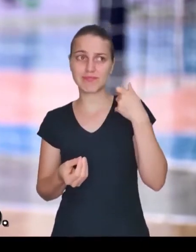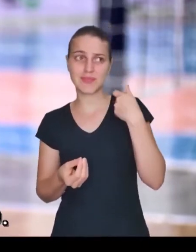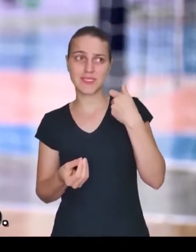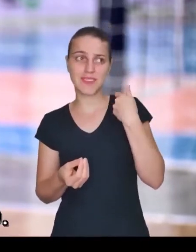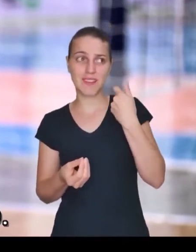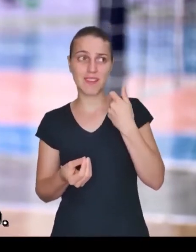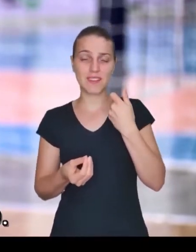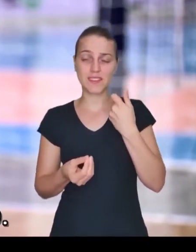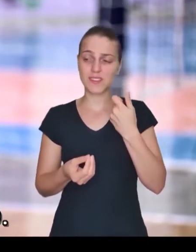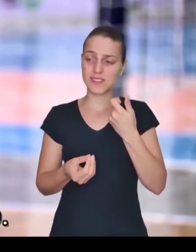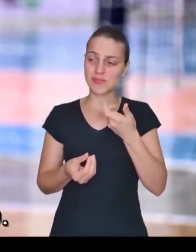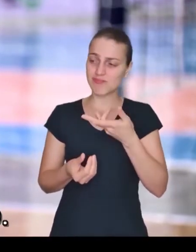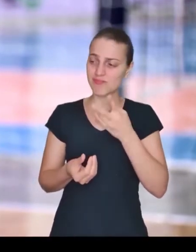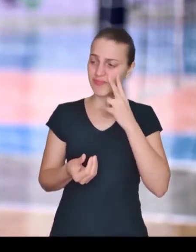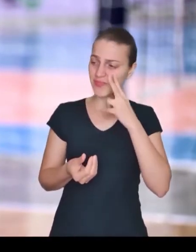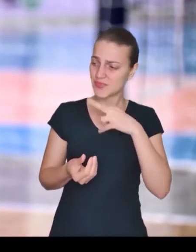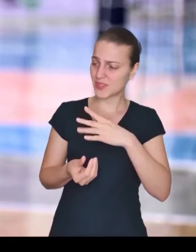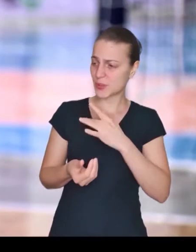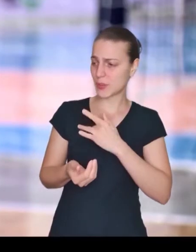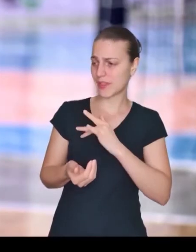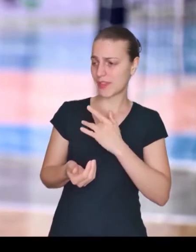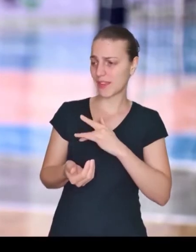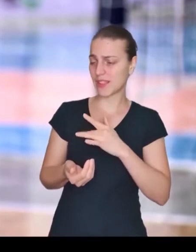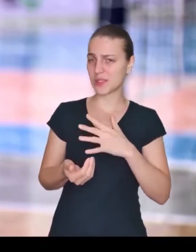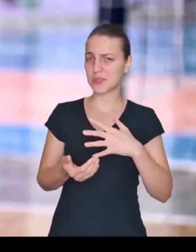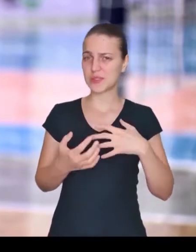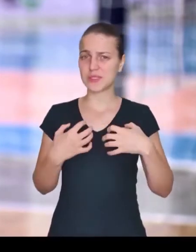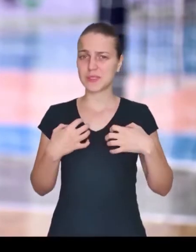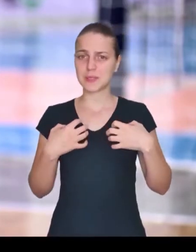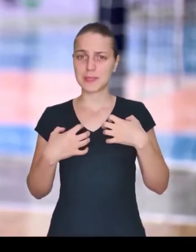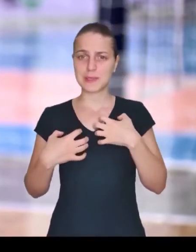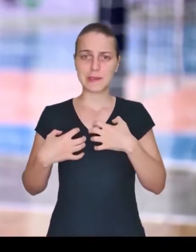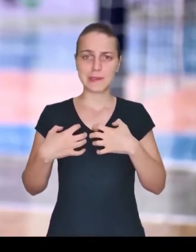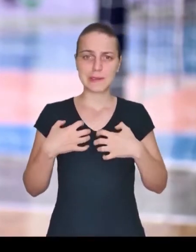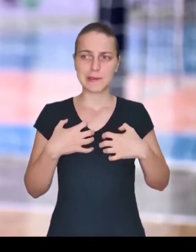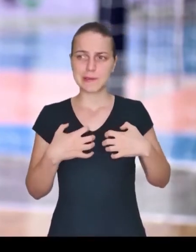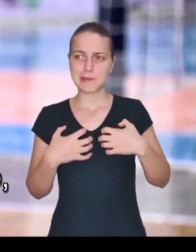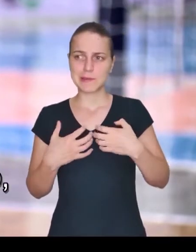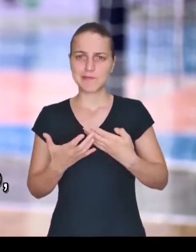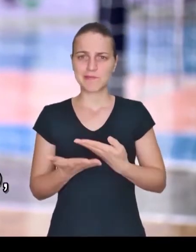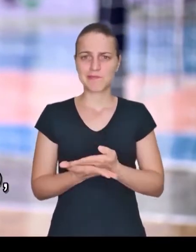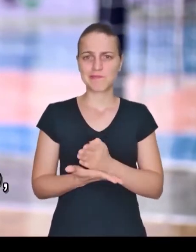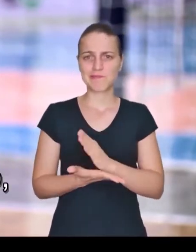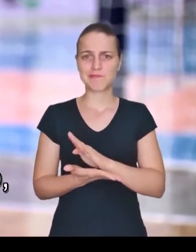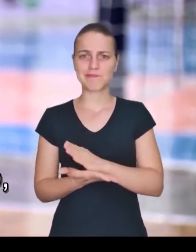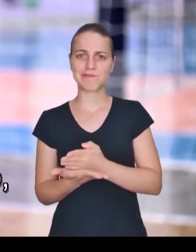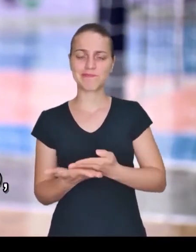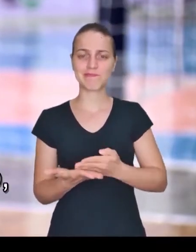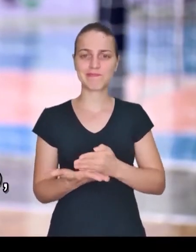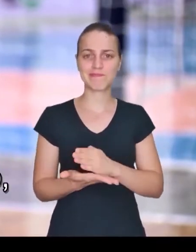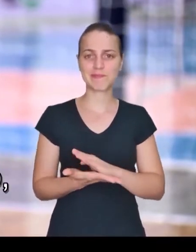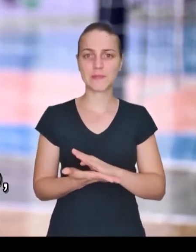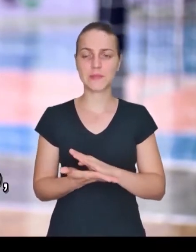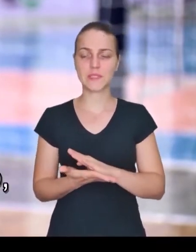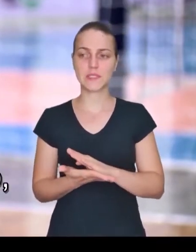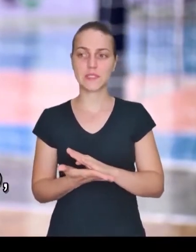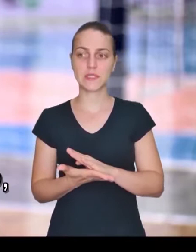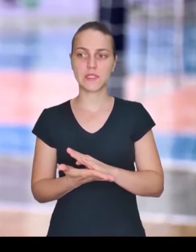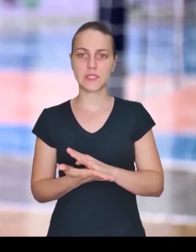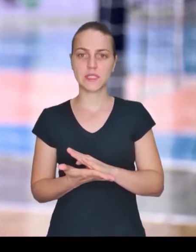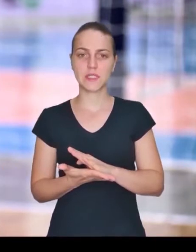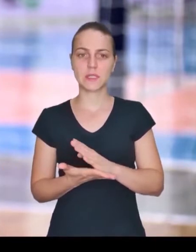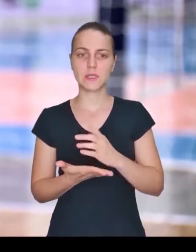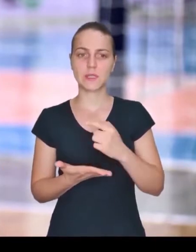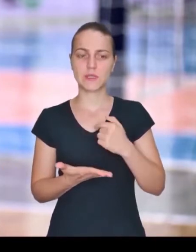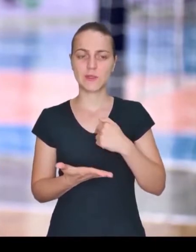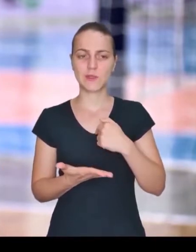com um certo olhar de dó. E isso foi eu me senti muito mal com essa situação. Então, a partir daquele momento, eu falei que, para mim mesmo, que eu